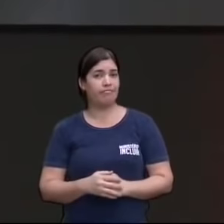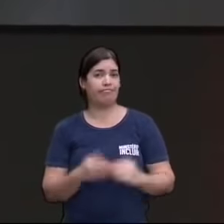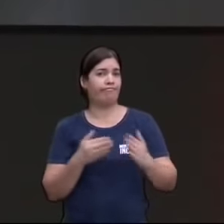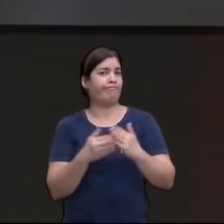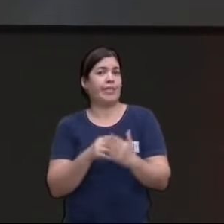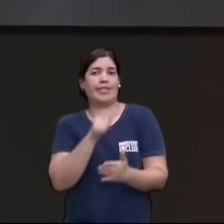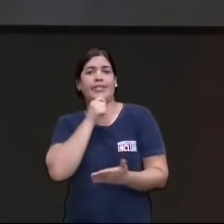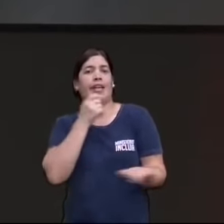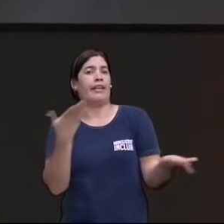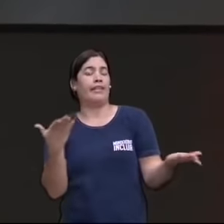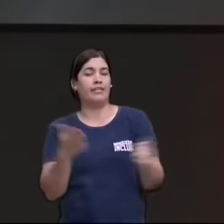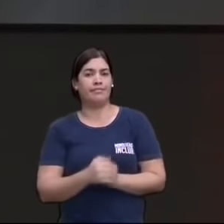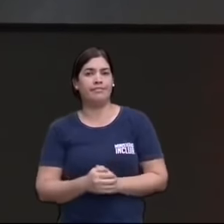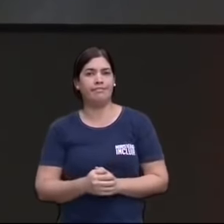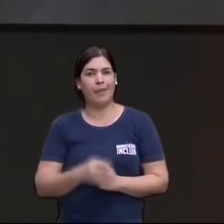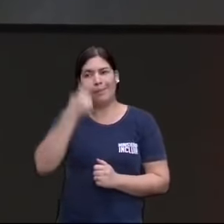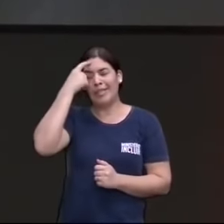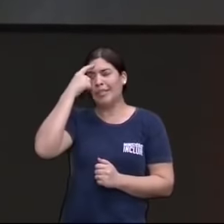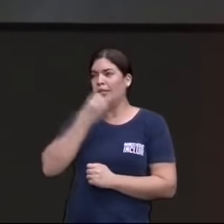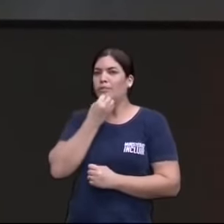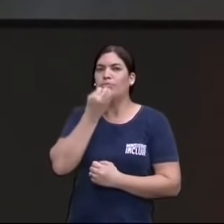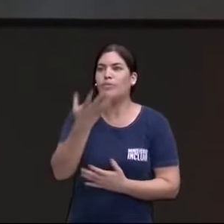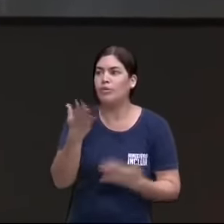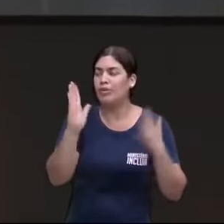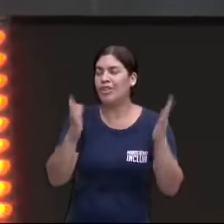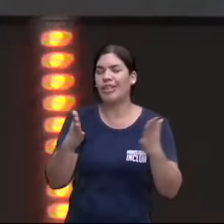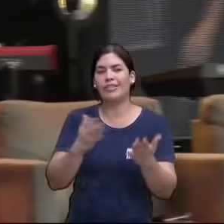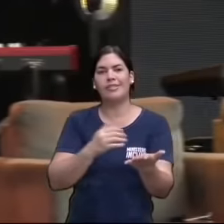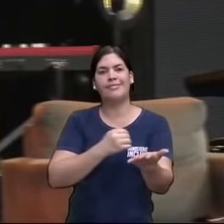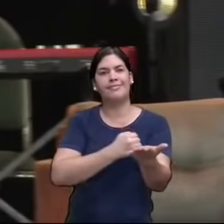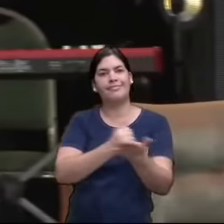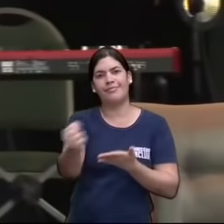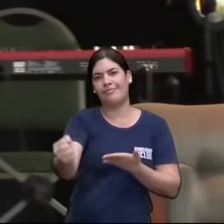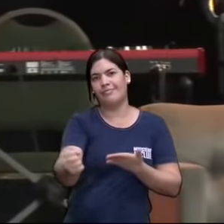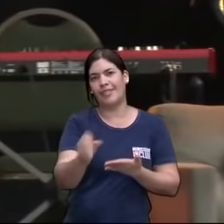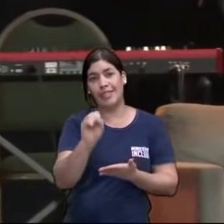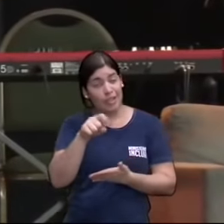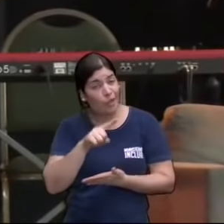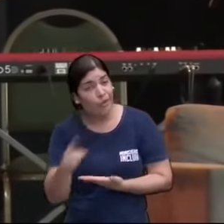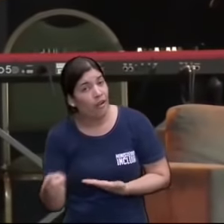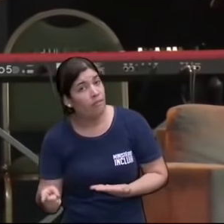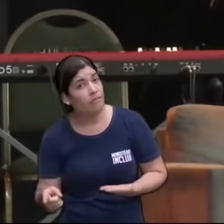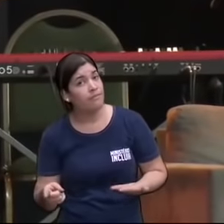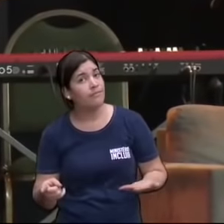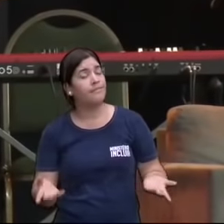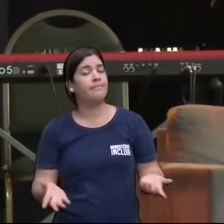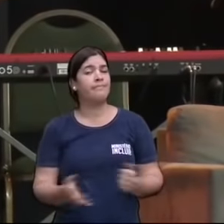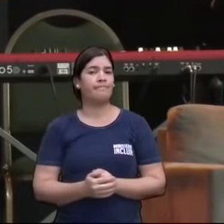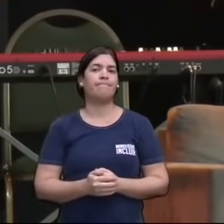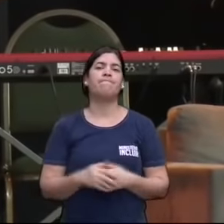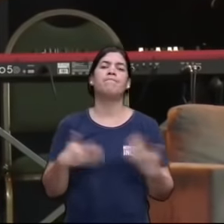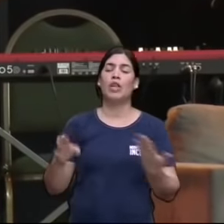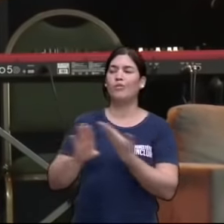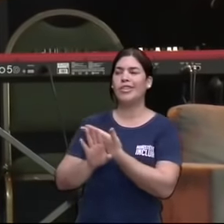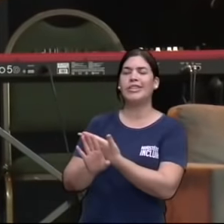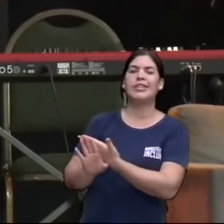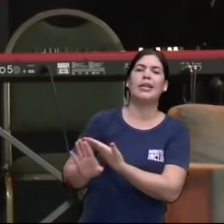Aí quando se dá conta, já falou a besteira. Sim ou não? E aí, a gente se